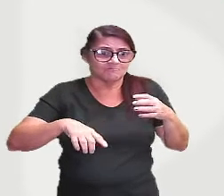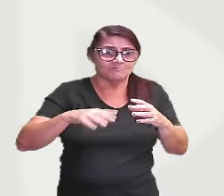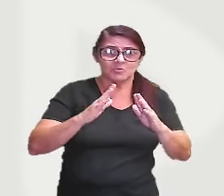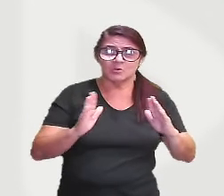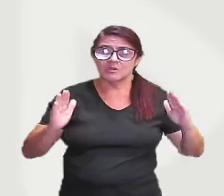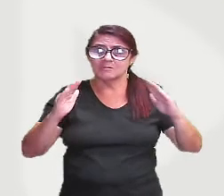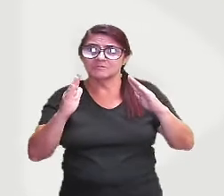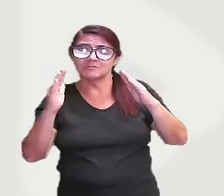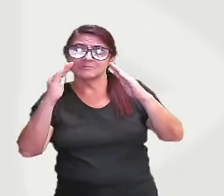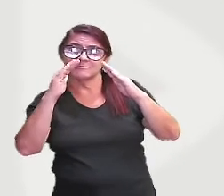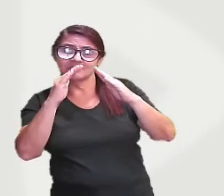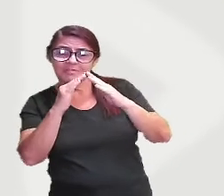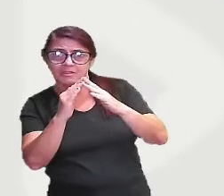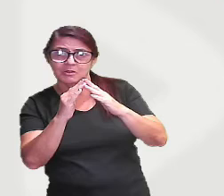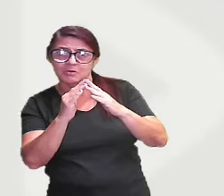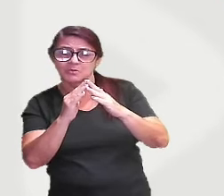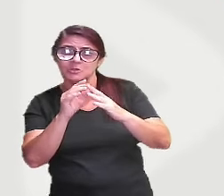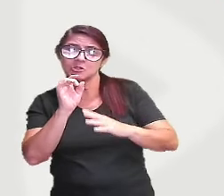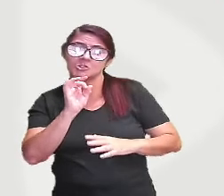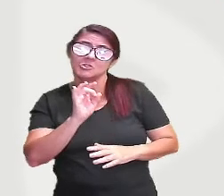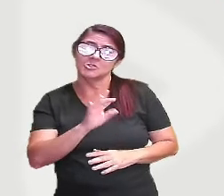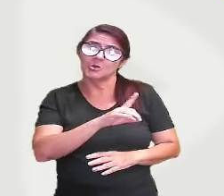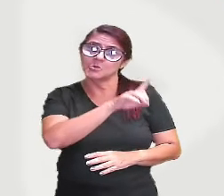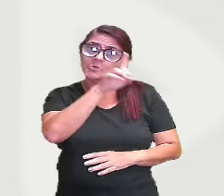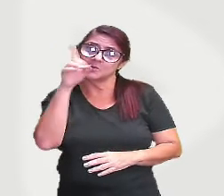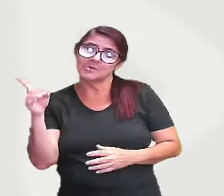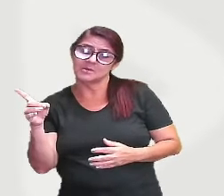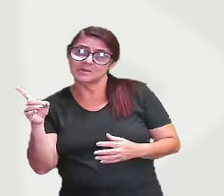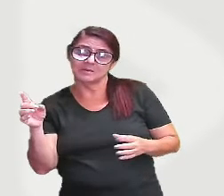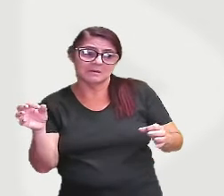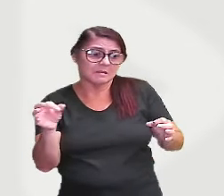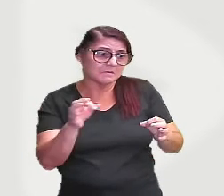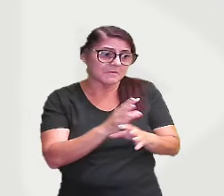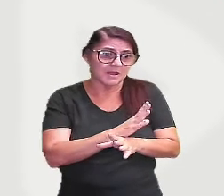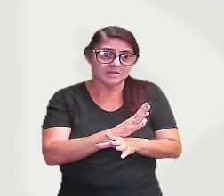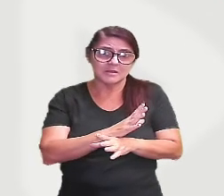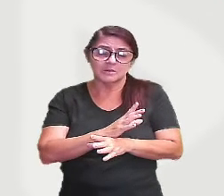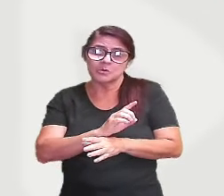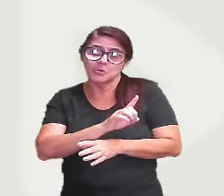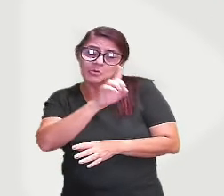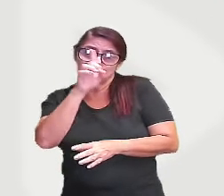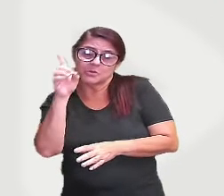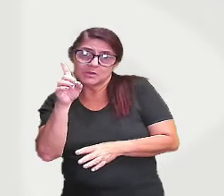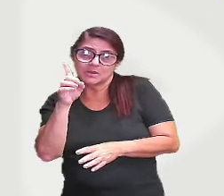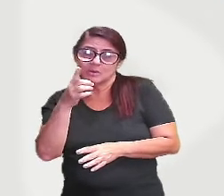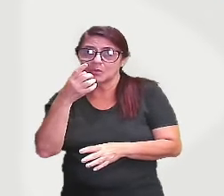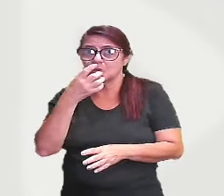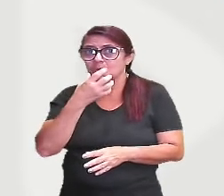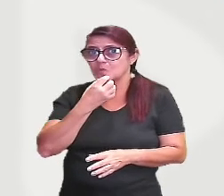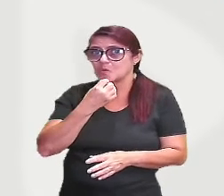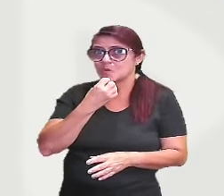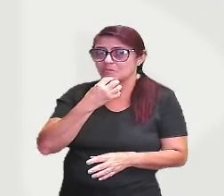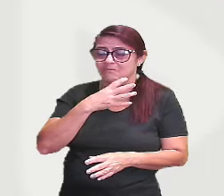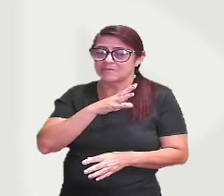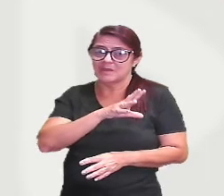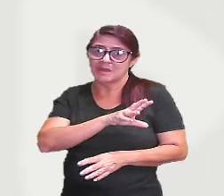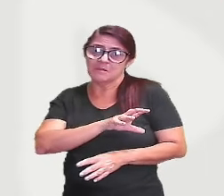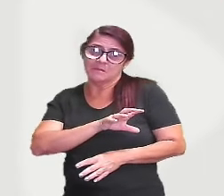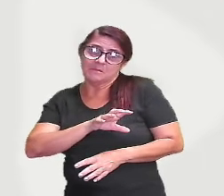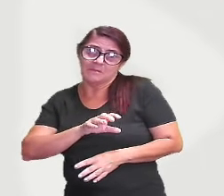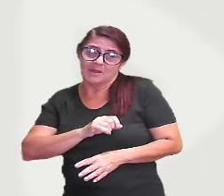O encanto seria desfeito no dia em que ele pudesse amar e ser amado.